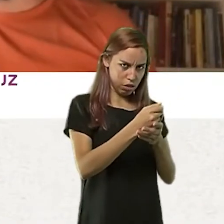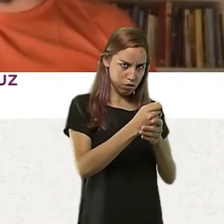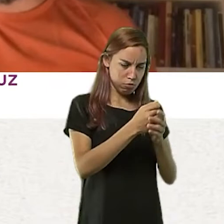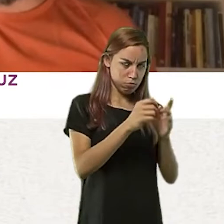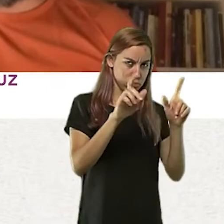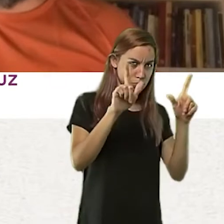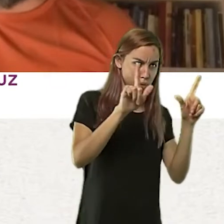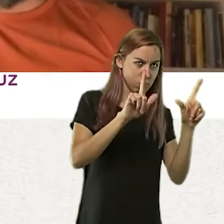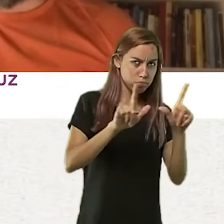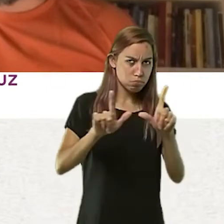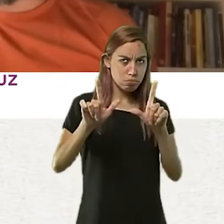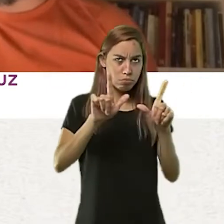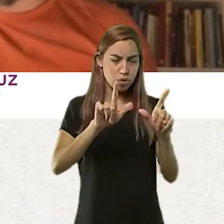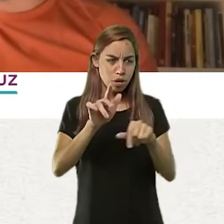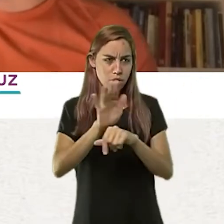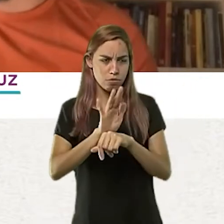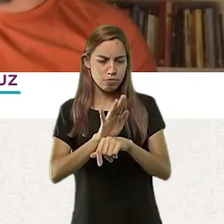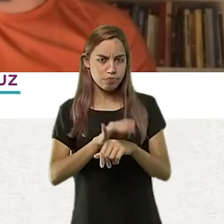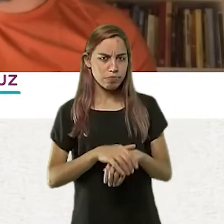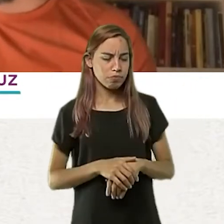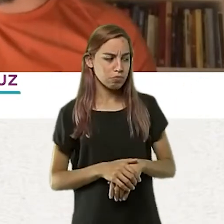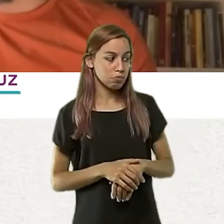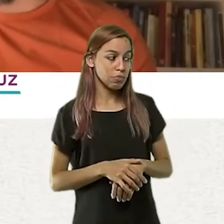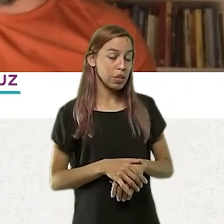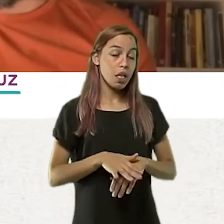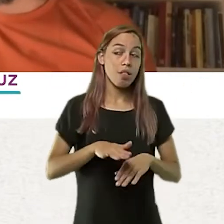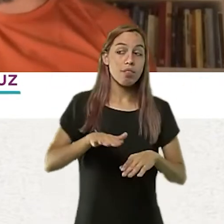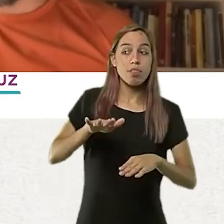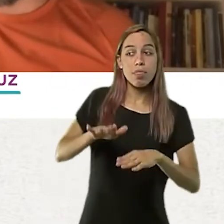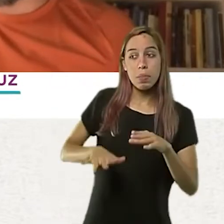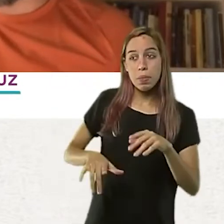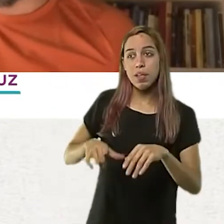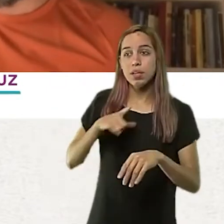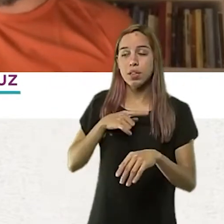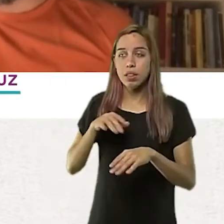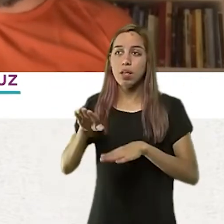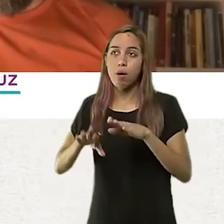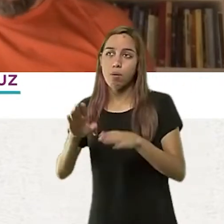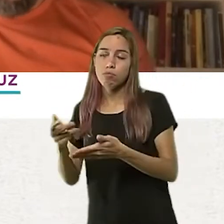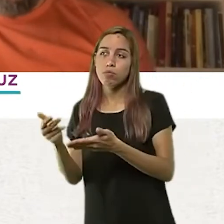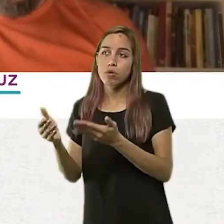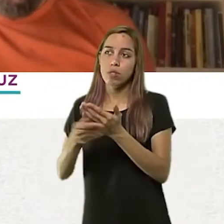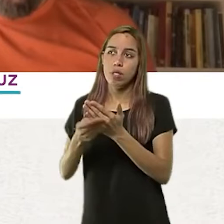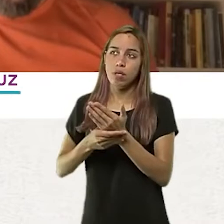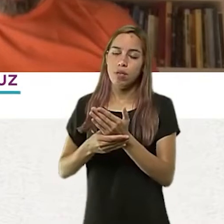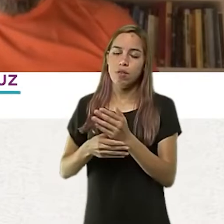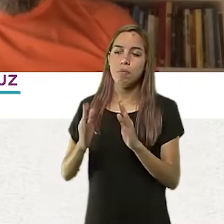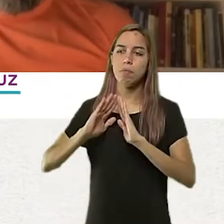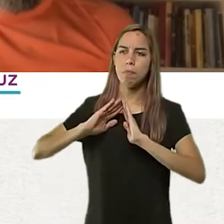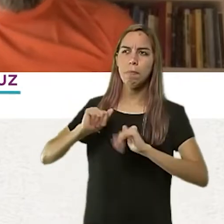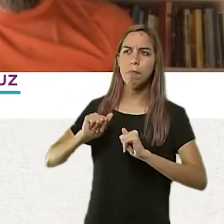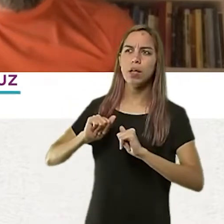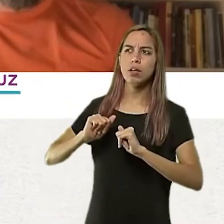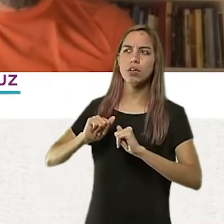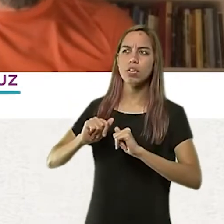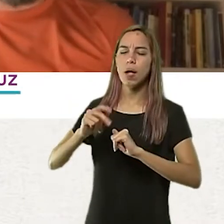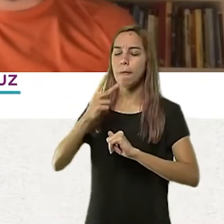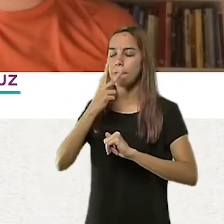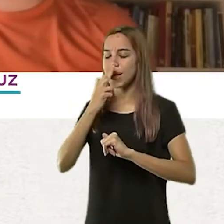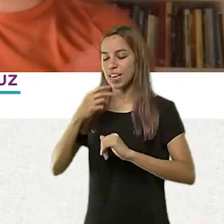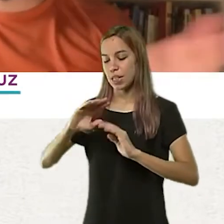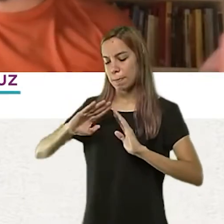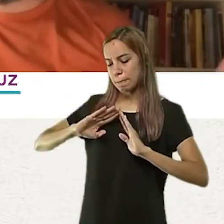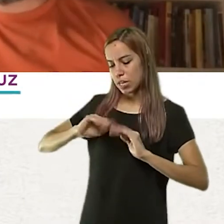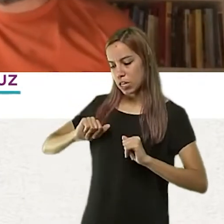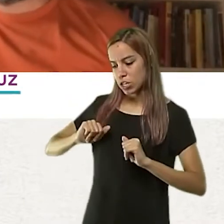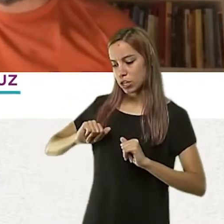Depende dos livros. Há livros que exigem isso, ou que me pedem isso, porque e